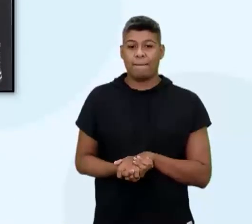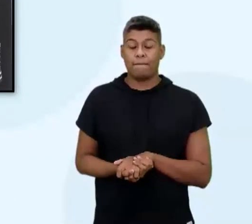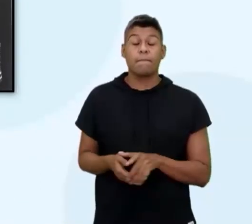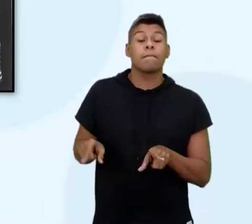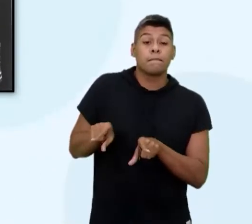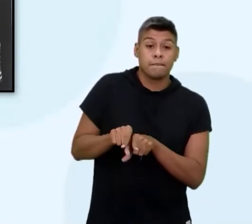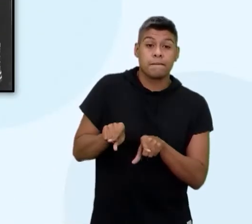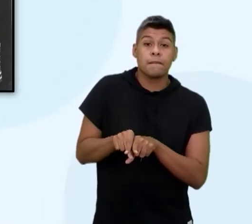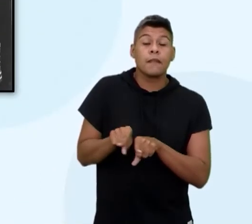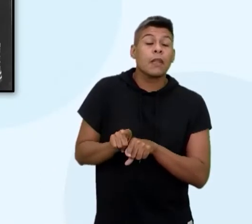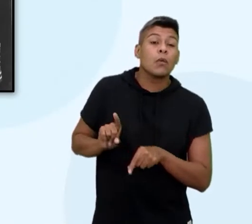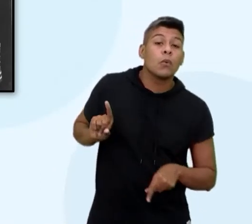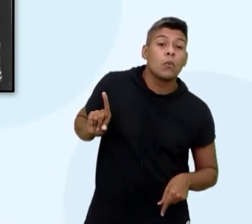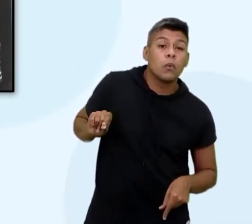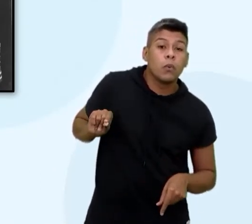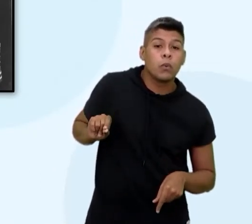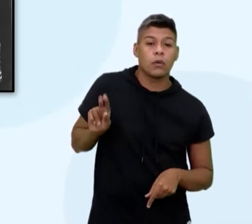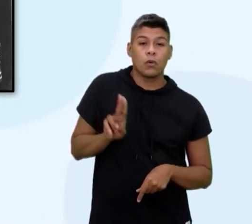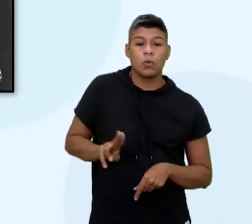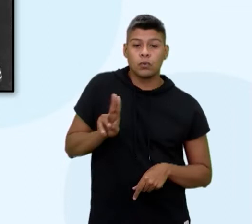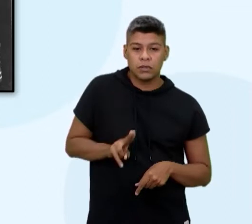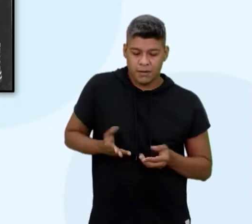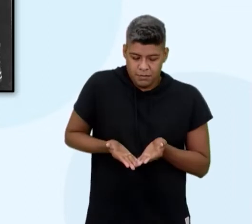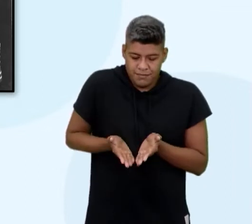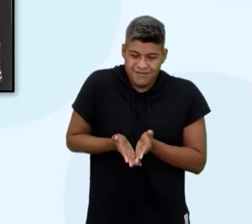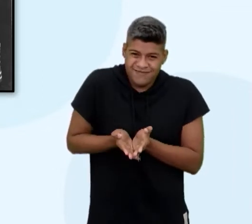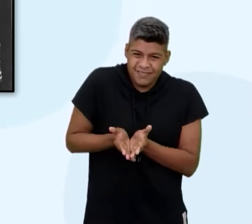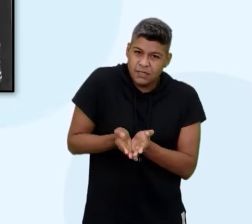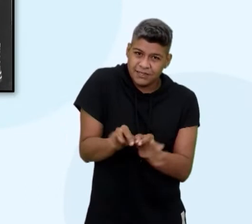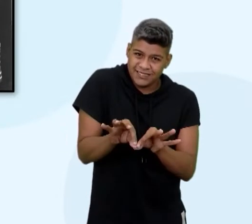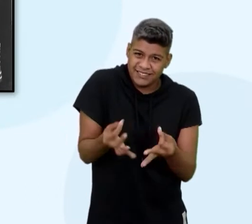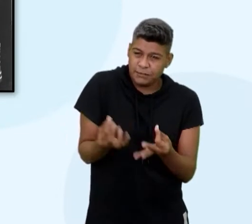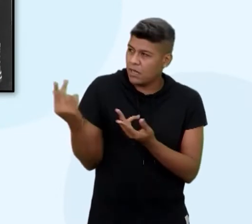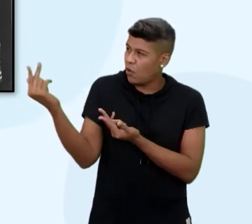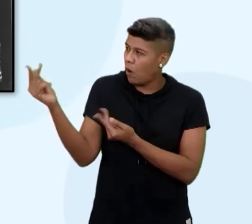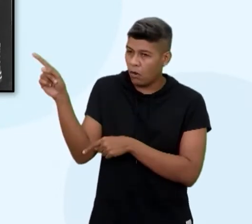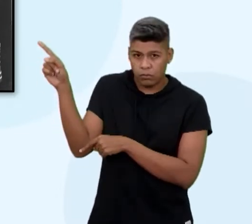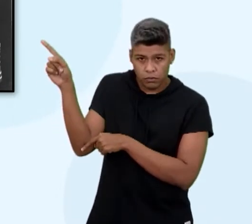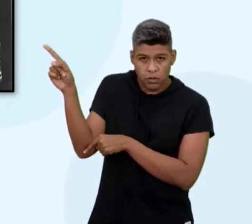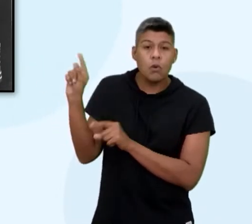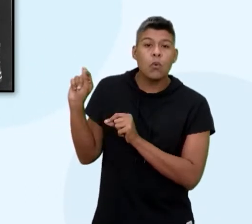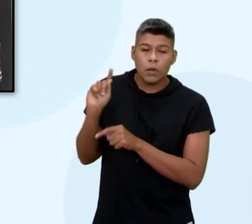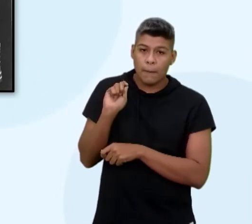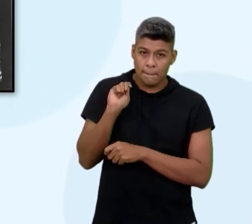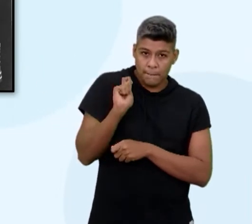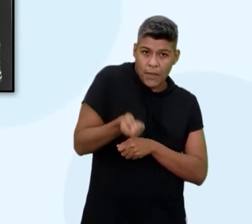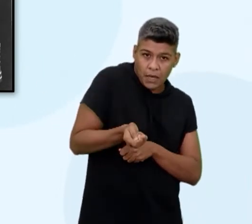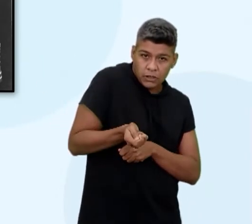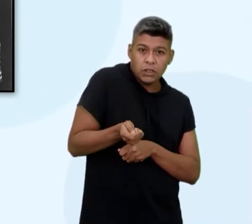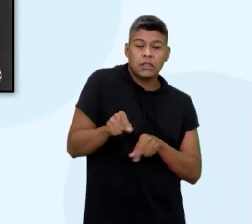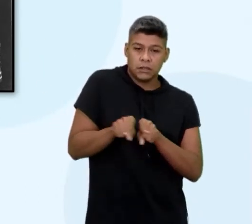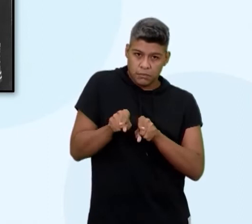Eles também utilizam caiaques, né, que são essas embarcações, para pesca e para